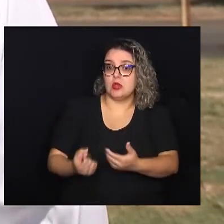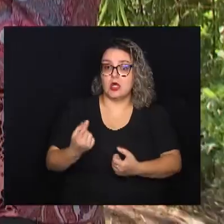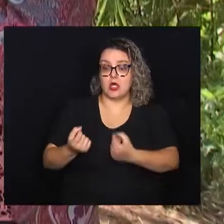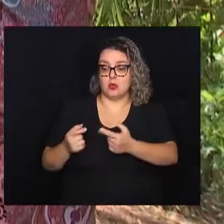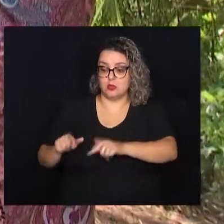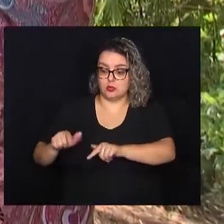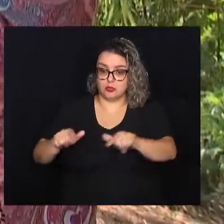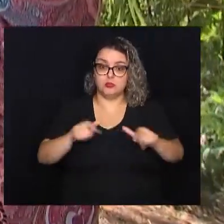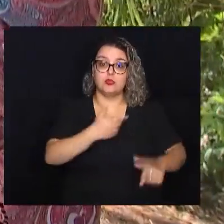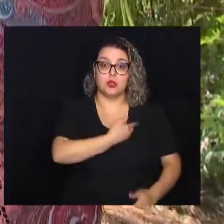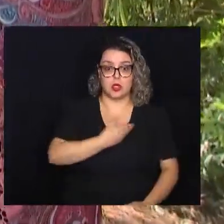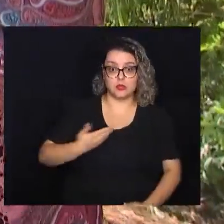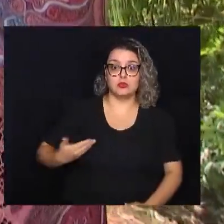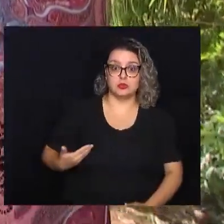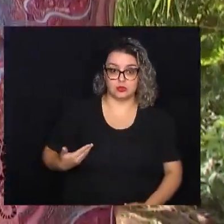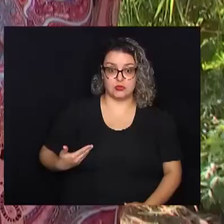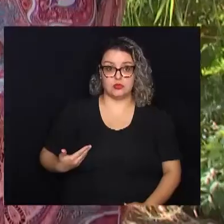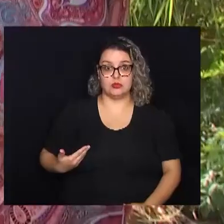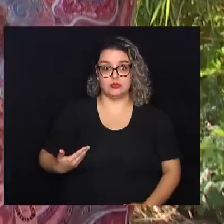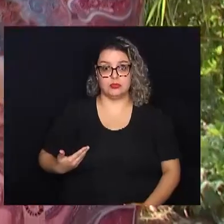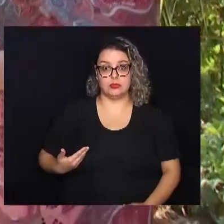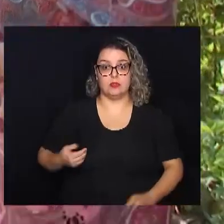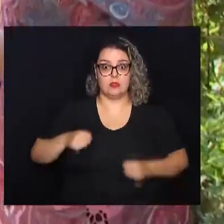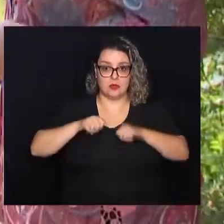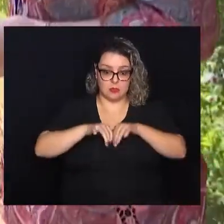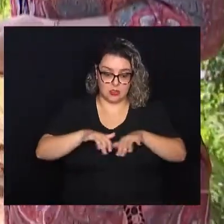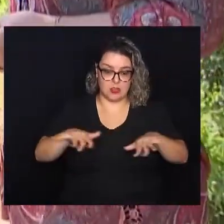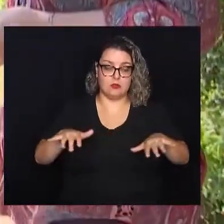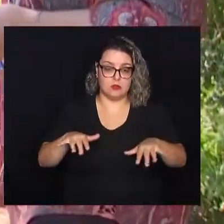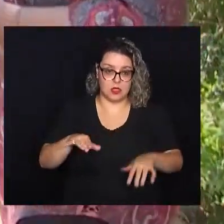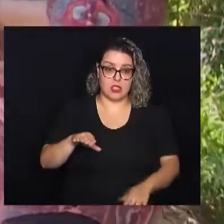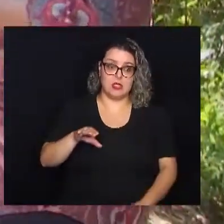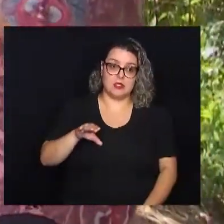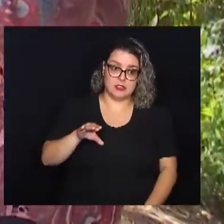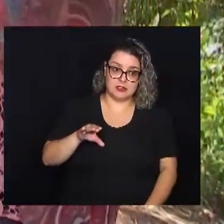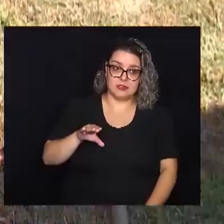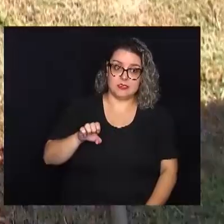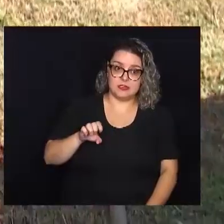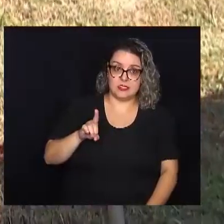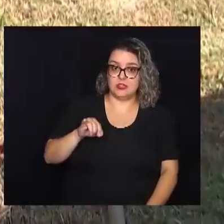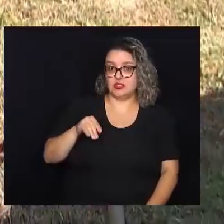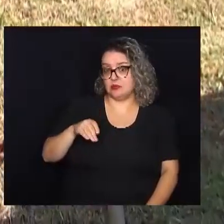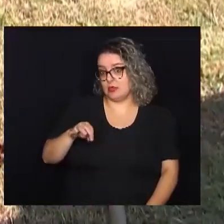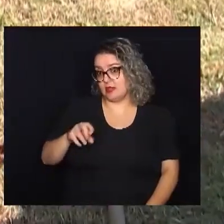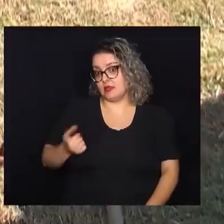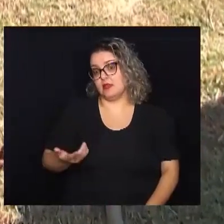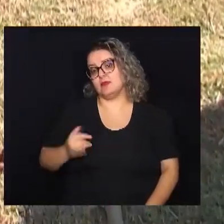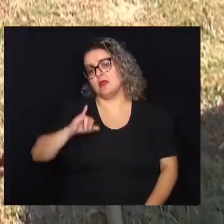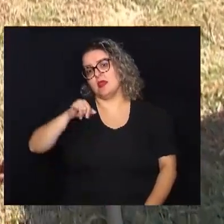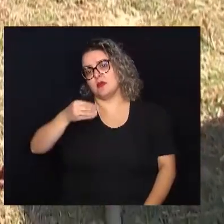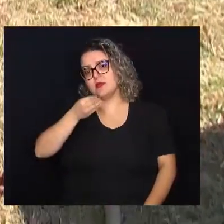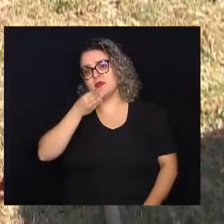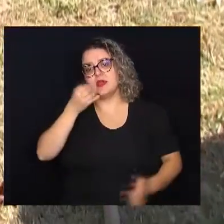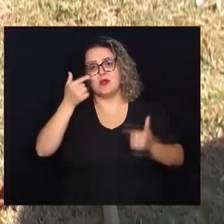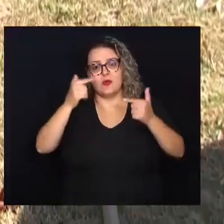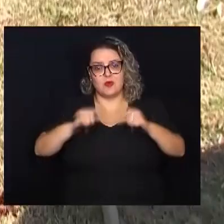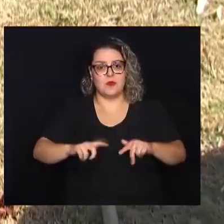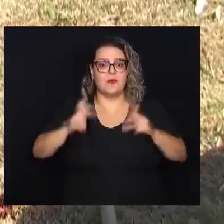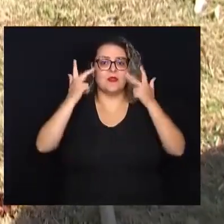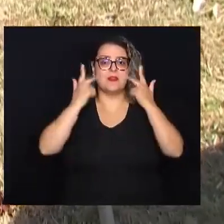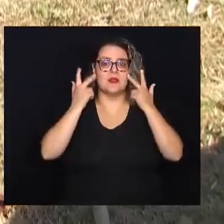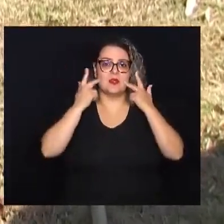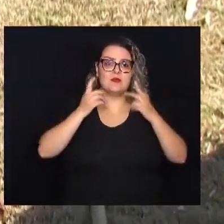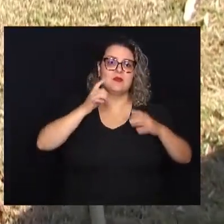públicos estão extremamente sedimentados e você aproveitar o ambiente natural com vegetação